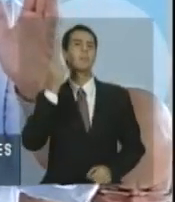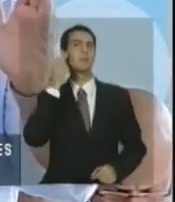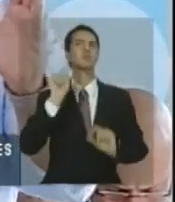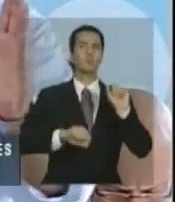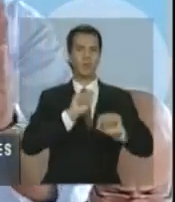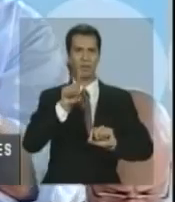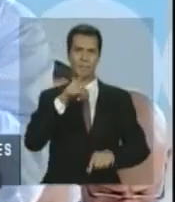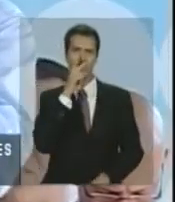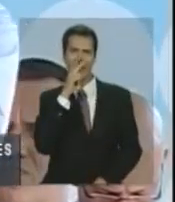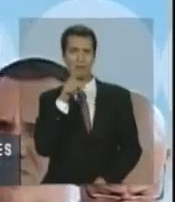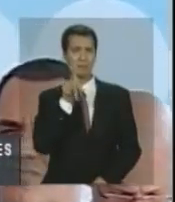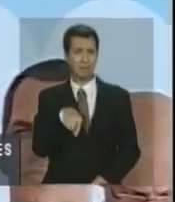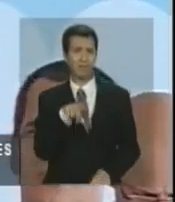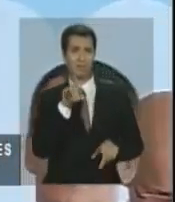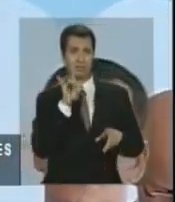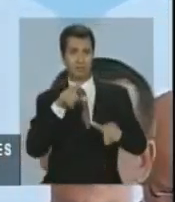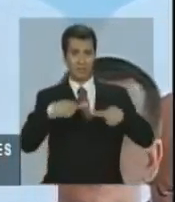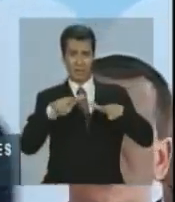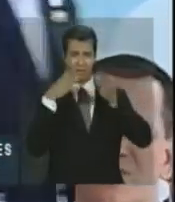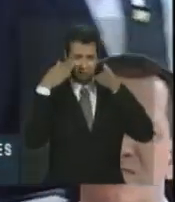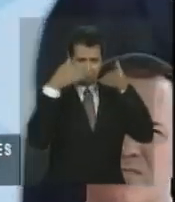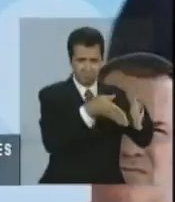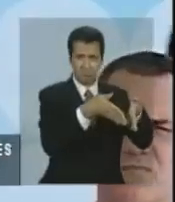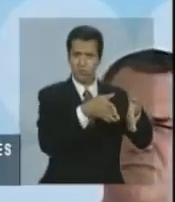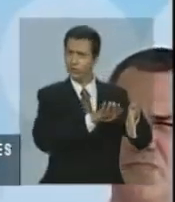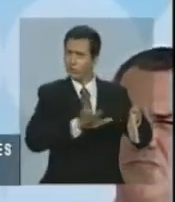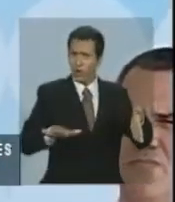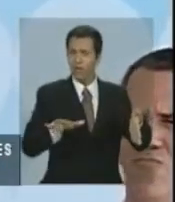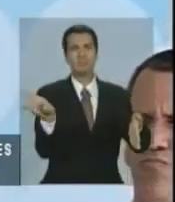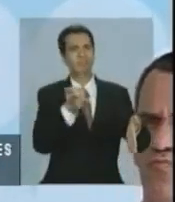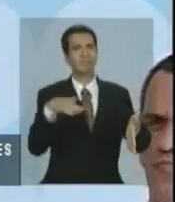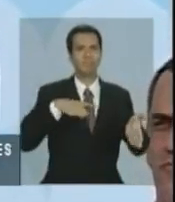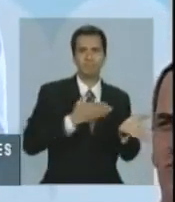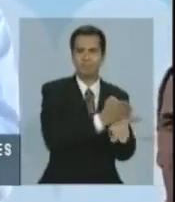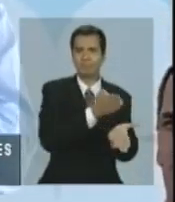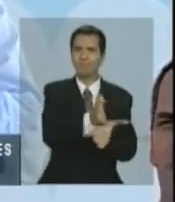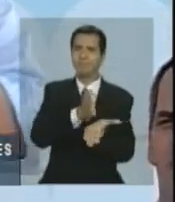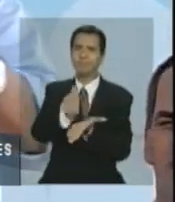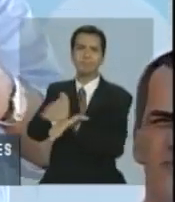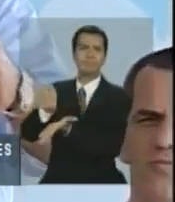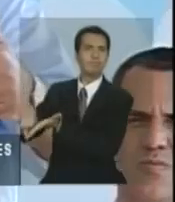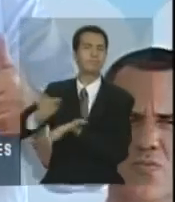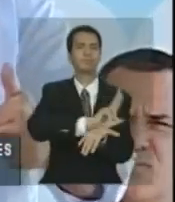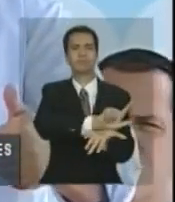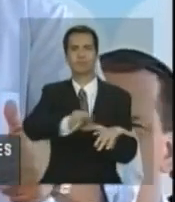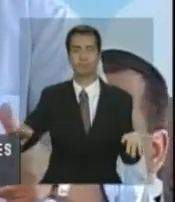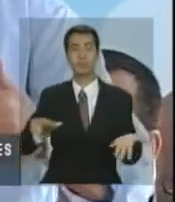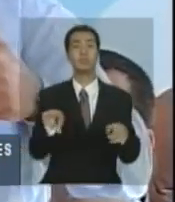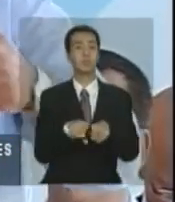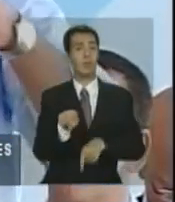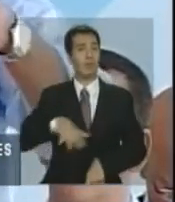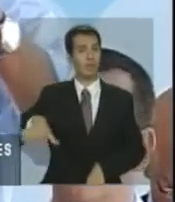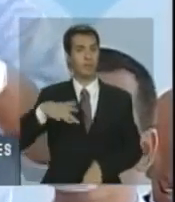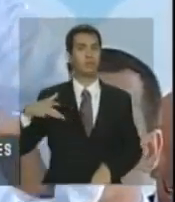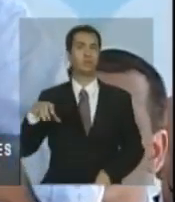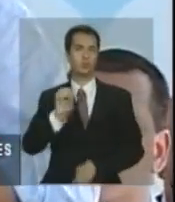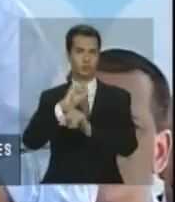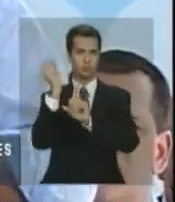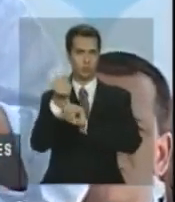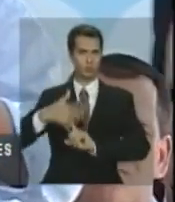só, não é o prefeito de uma nota só. Na área social, O programa de crack do Rio de Janeiro, com todos